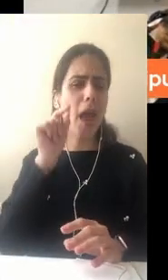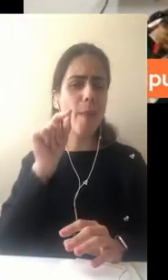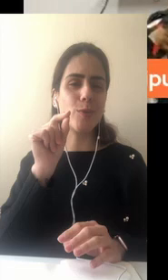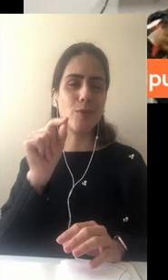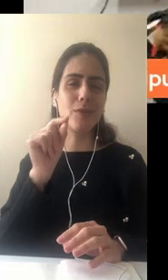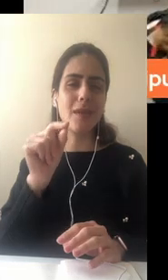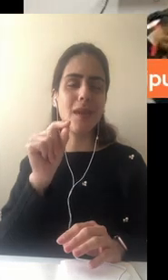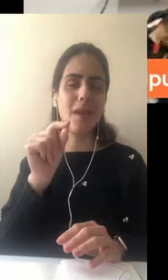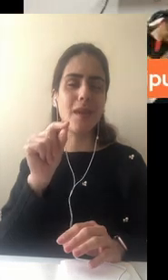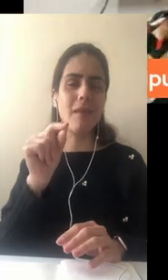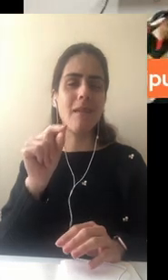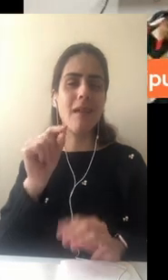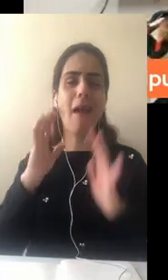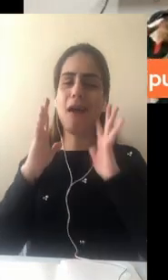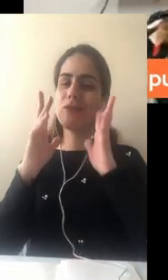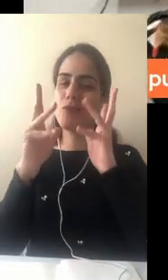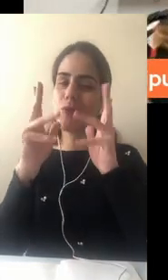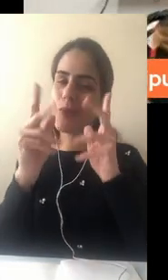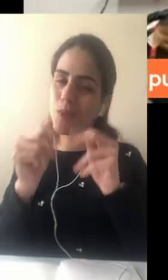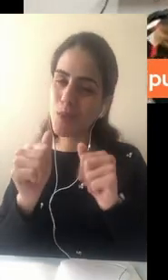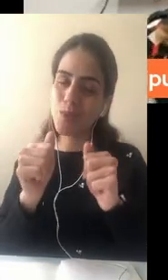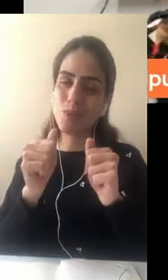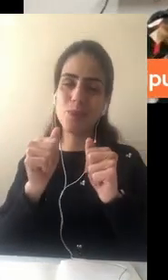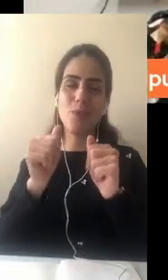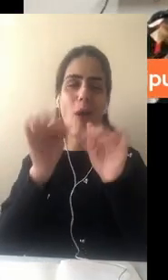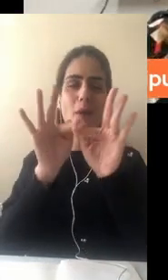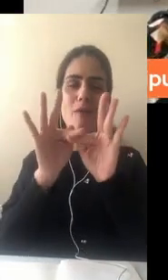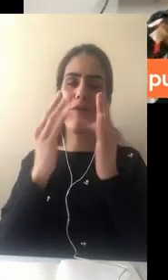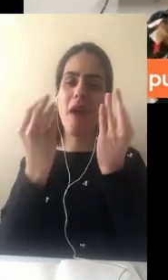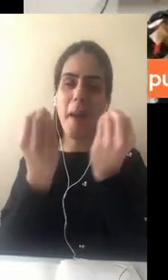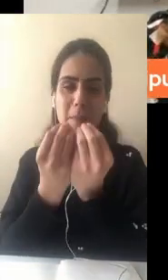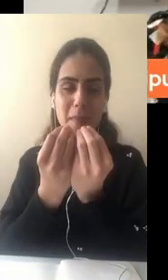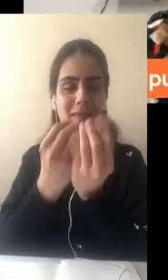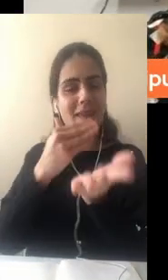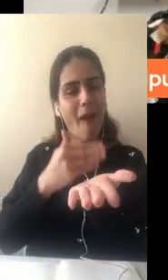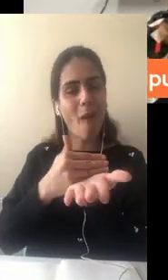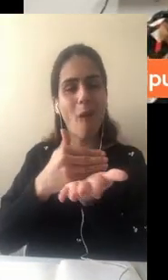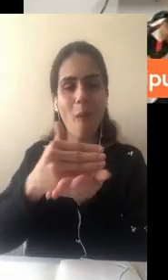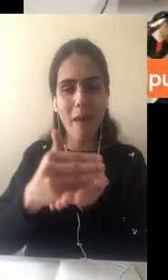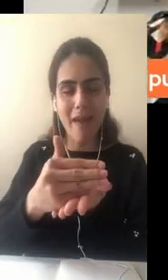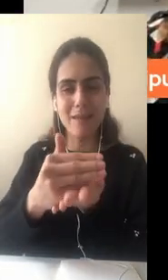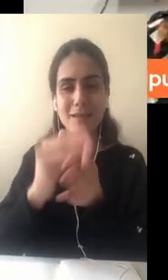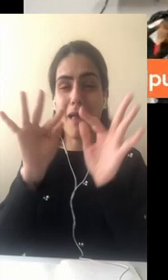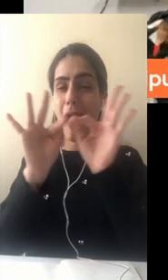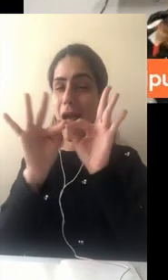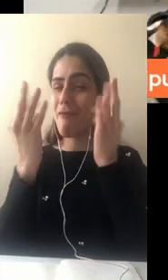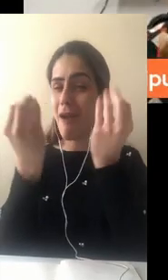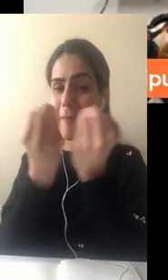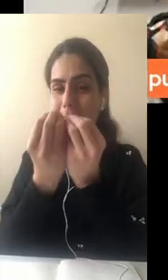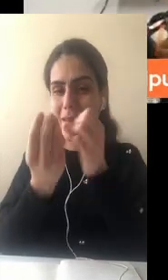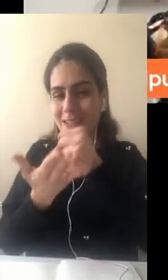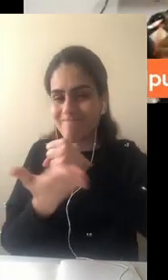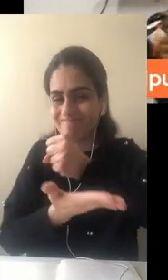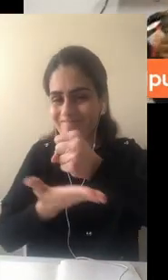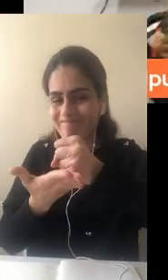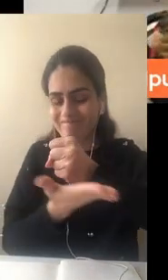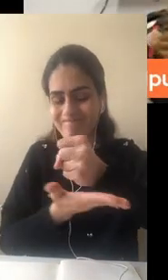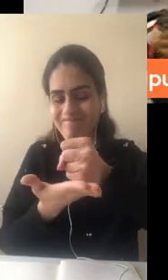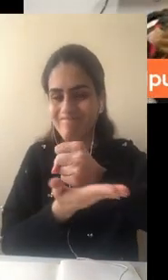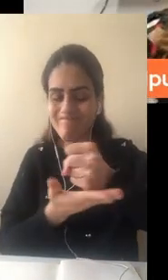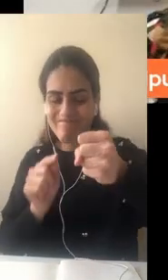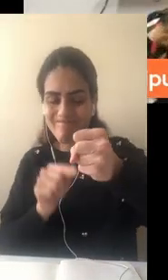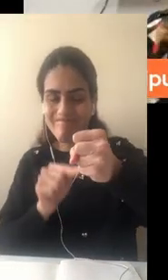a família, que tudo começa na família, de fato, né, a família é o alicerce. Nós, como